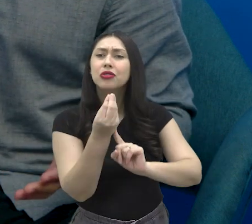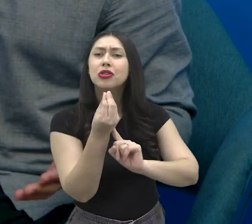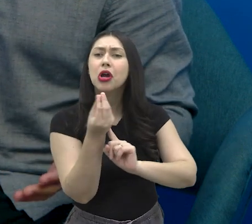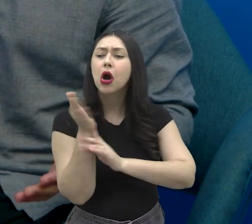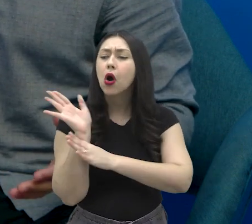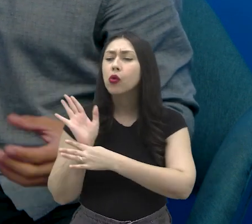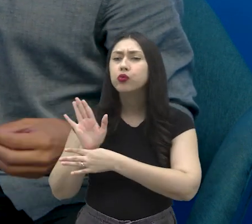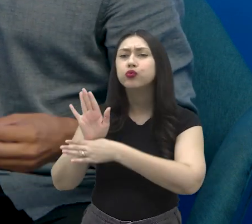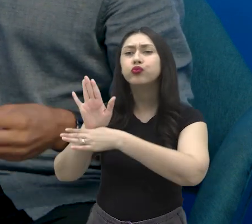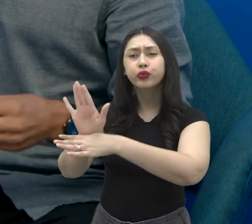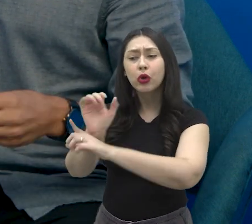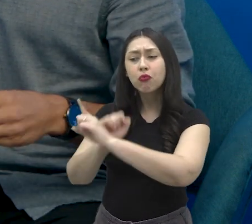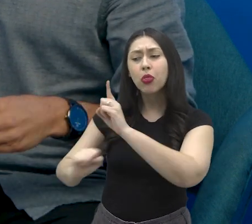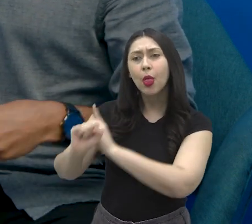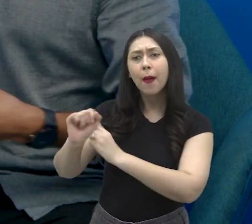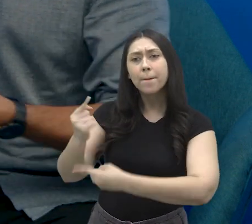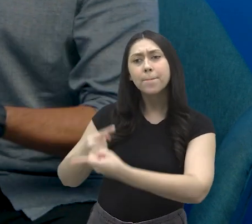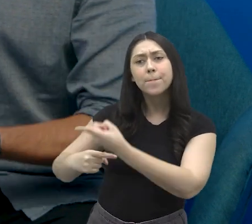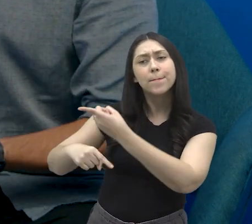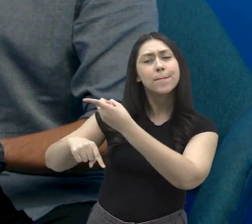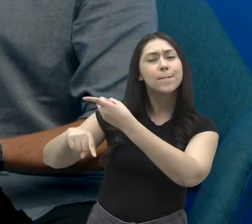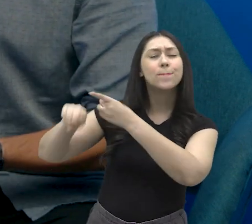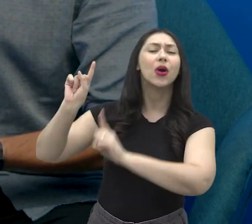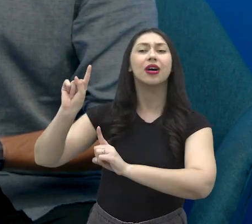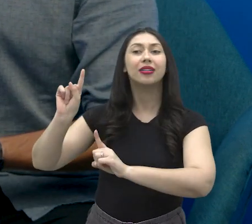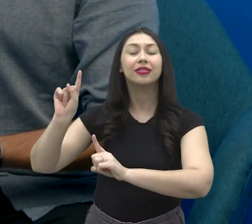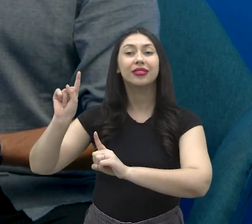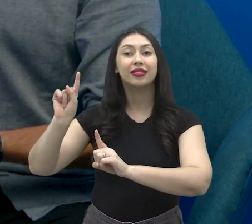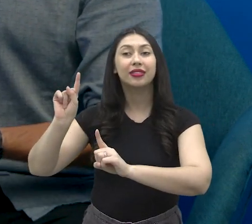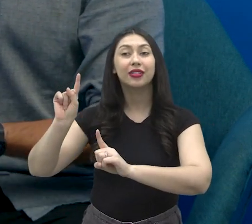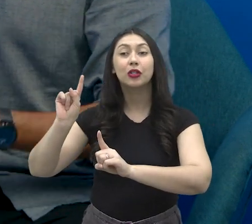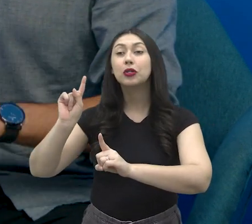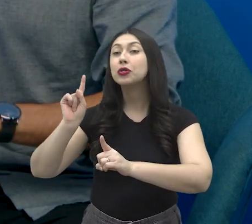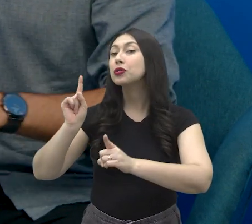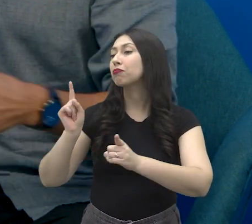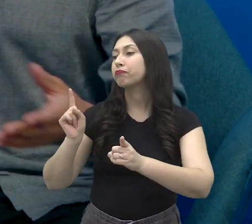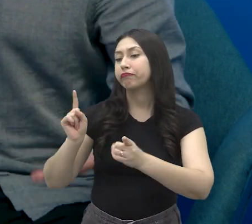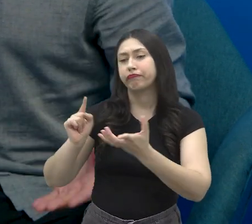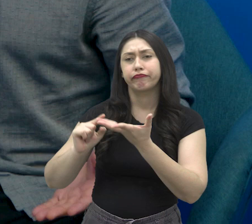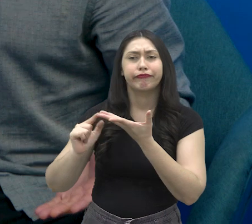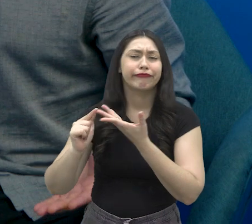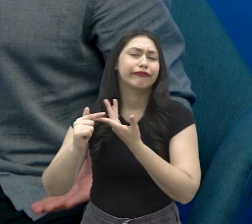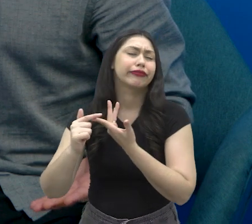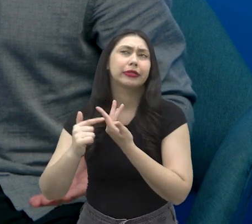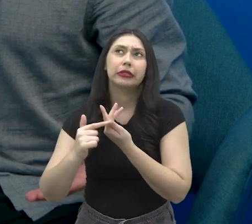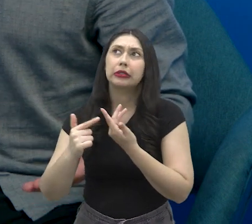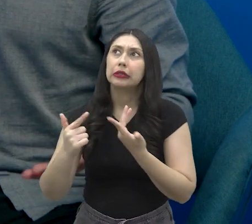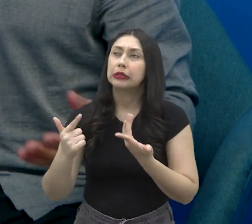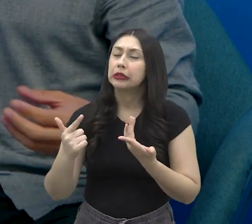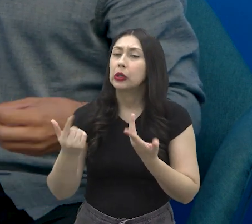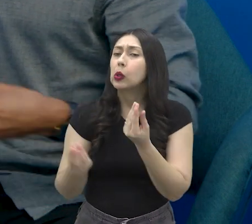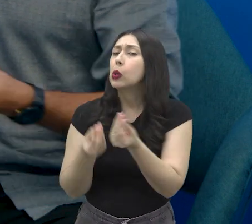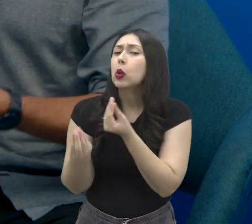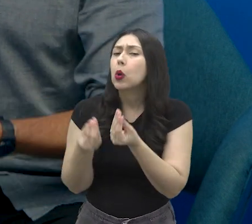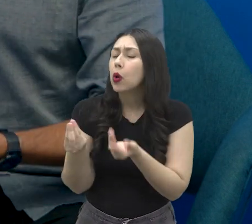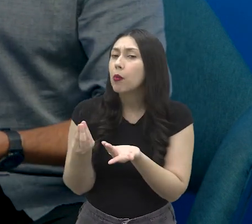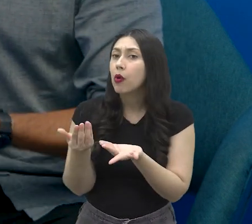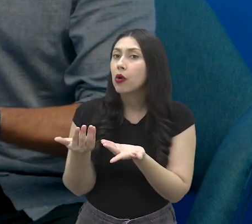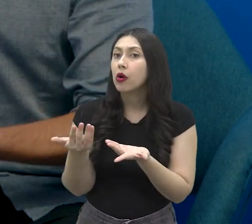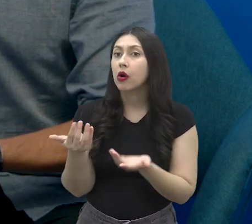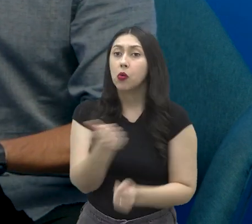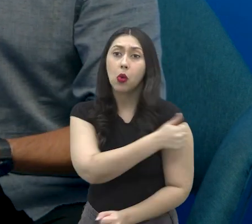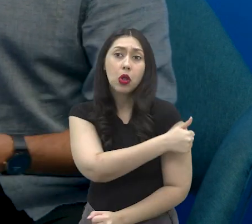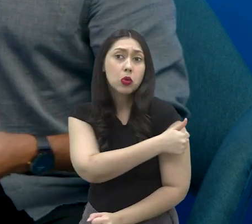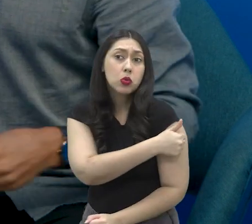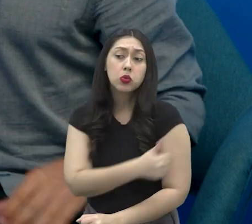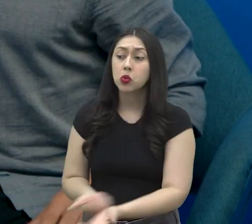arte contribui com o desenvolvimento social, contribui de diversas maneiras, né? O aluno, o